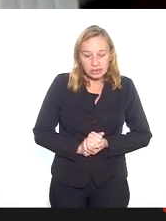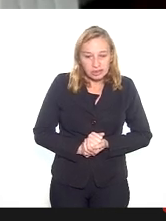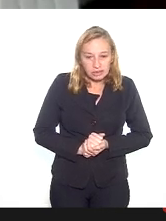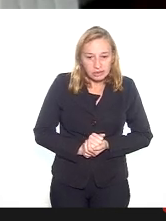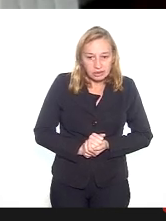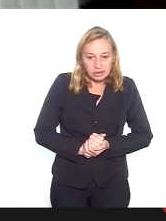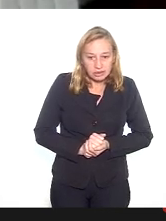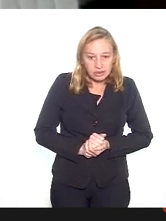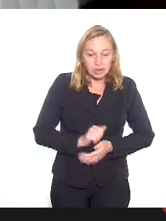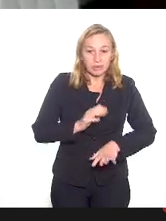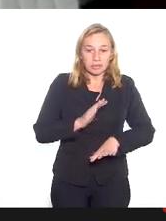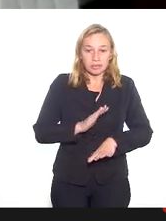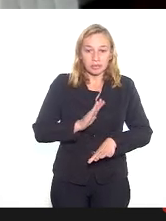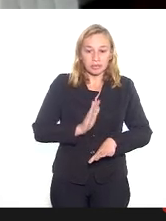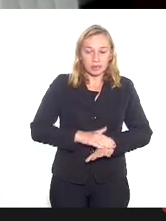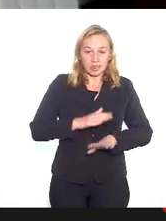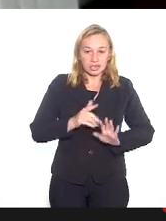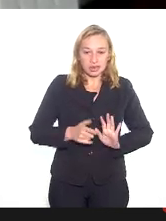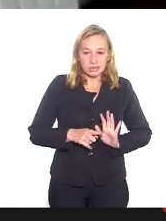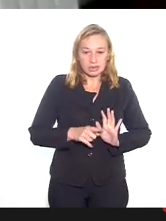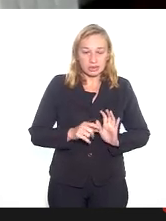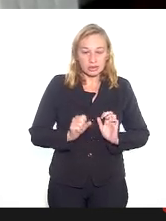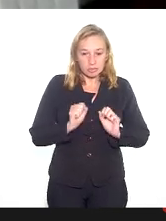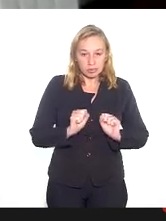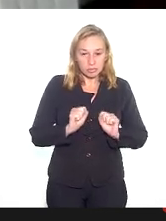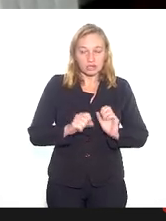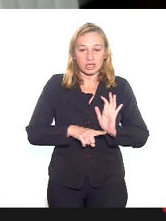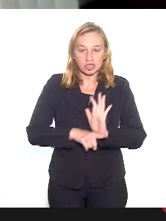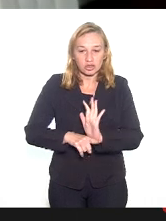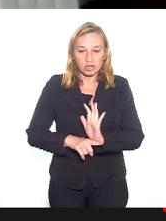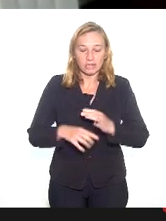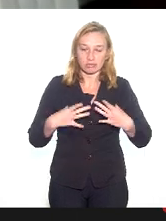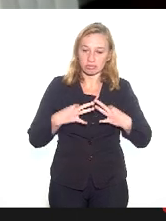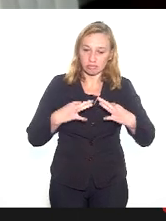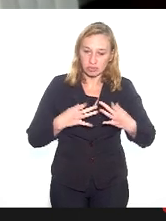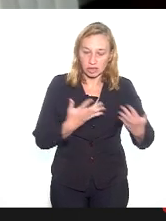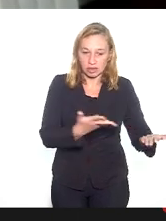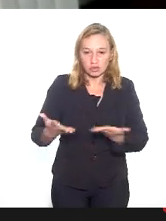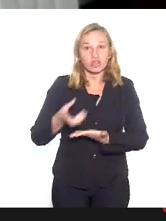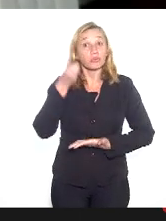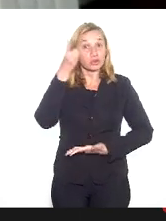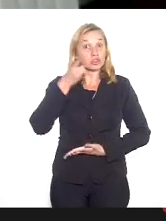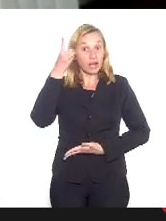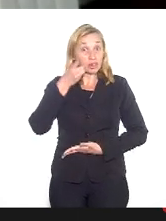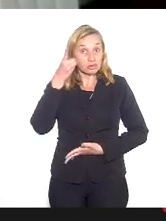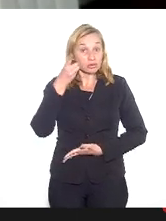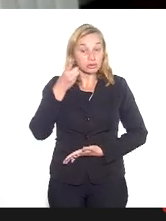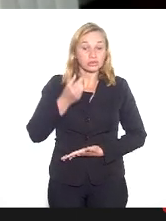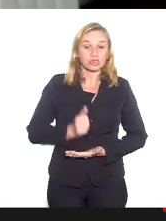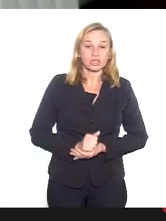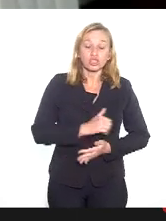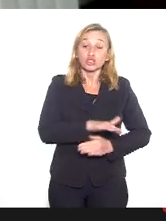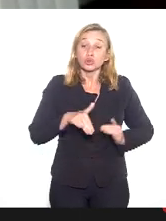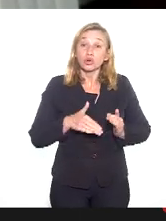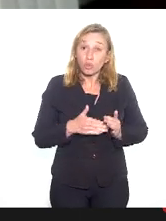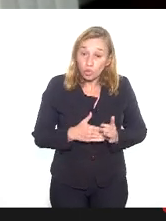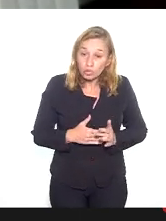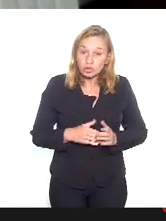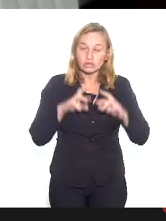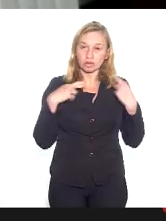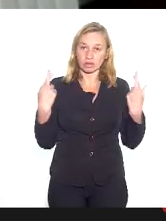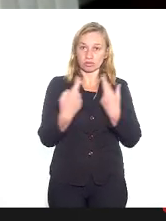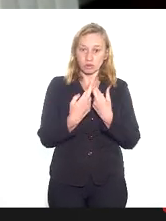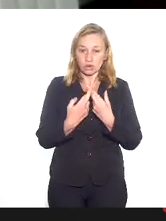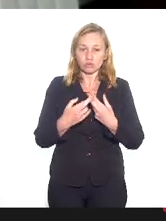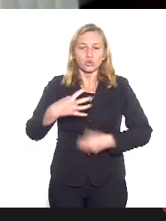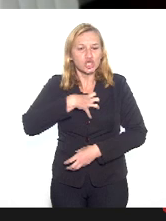serei mais produtivo na medida em que puder estar à disposição dos deputados e dos participantes da audiência,